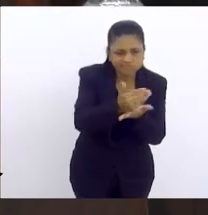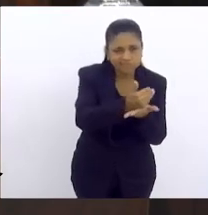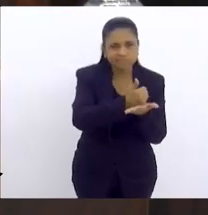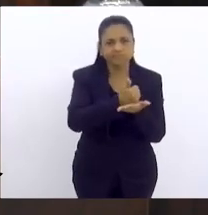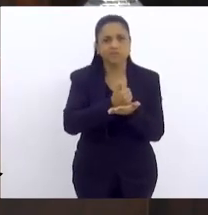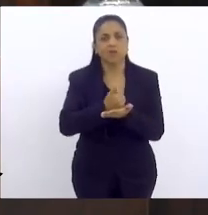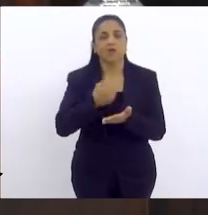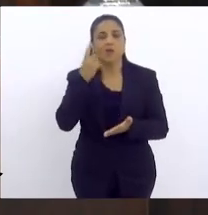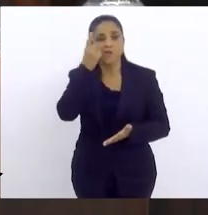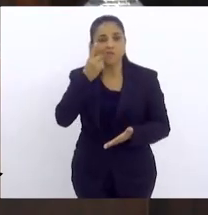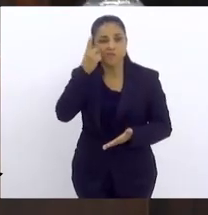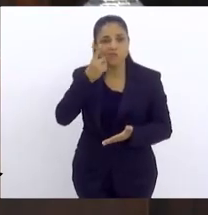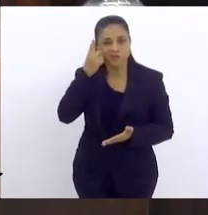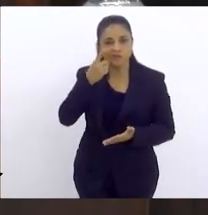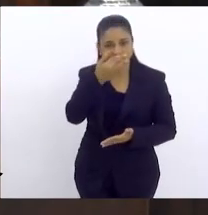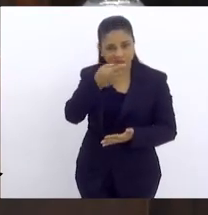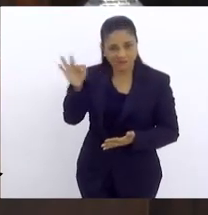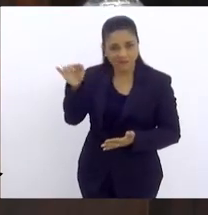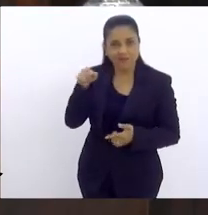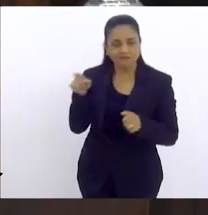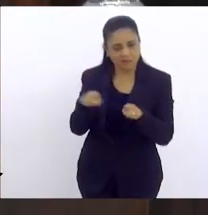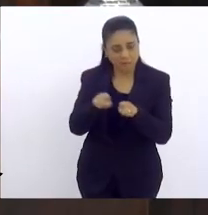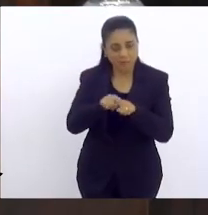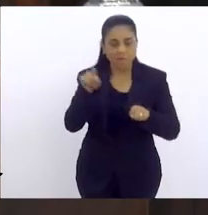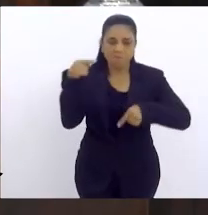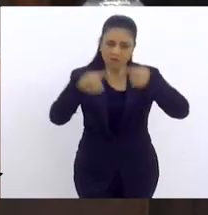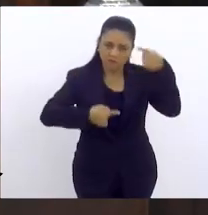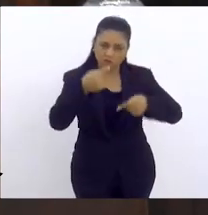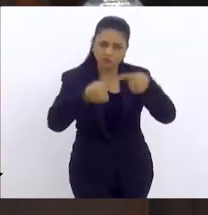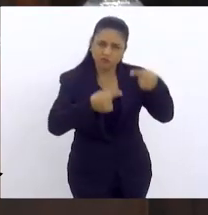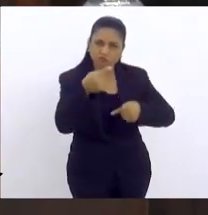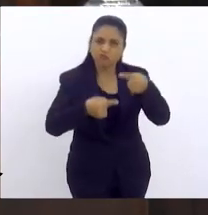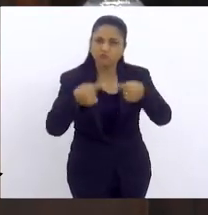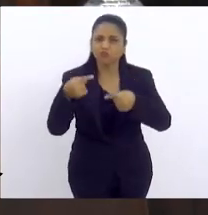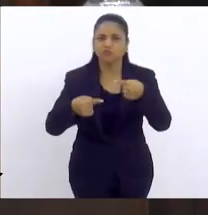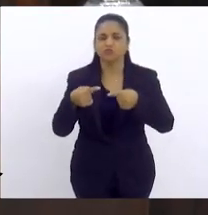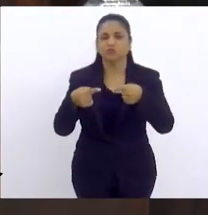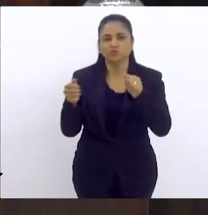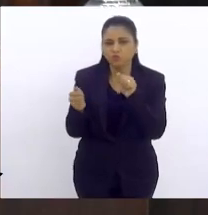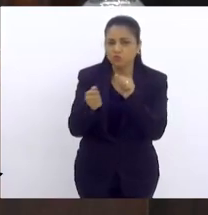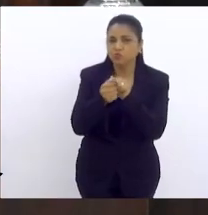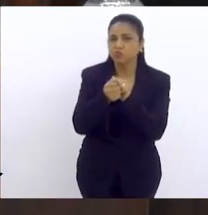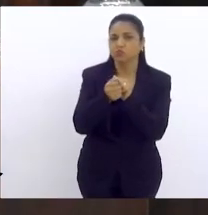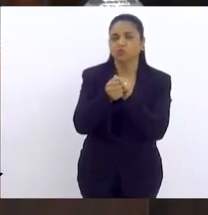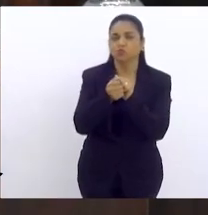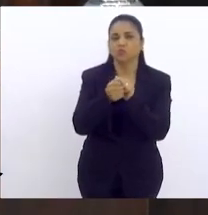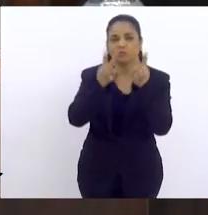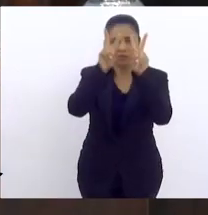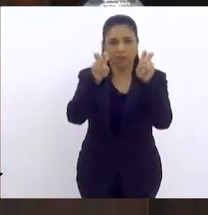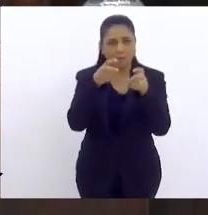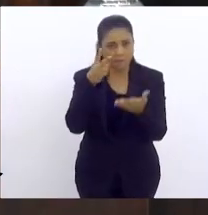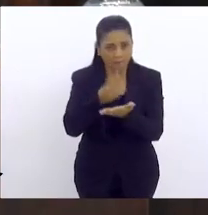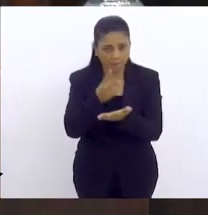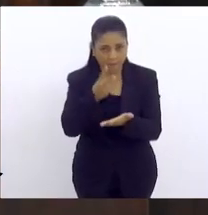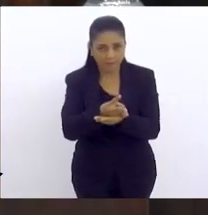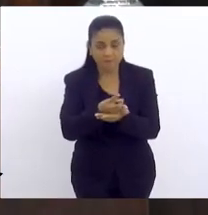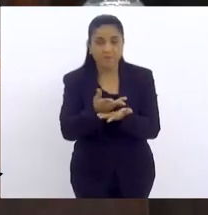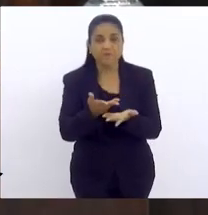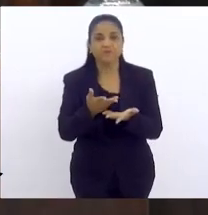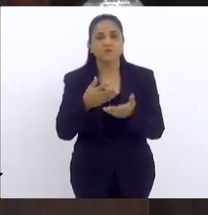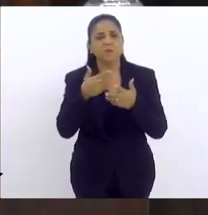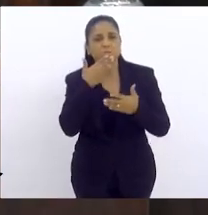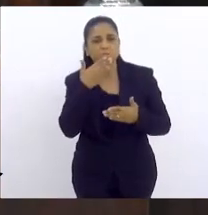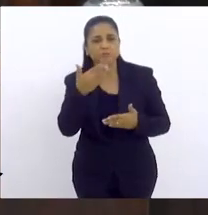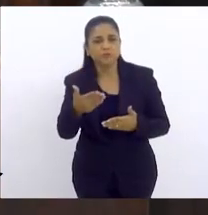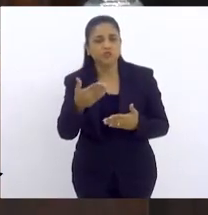Deputado federais posicionamento deles para discutir a questão essa questão então eu peço aqui ao Senhor